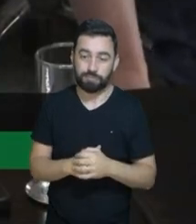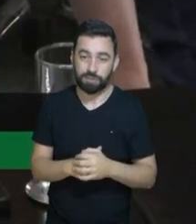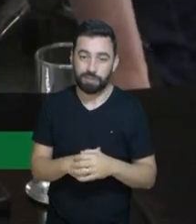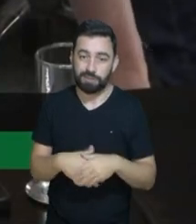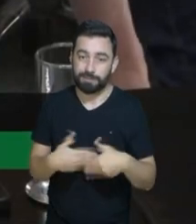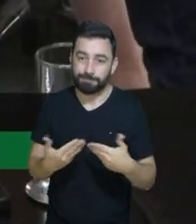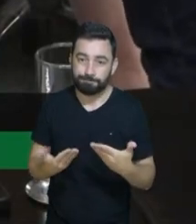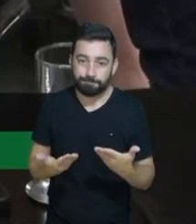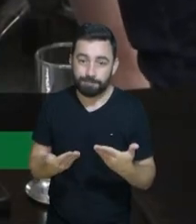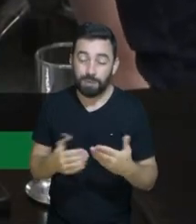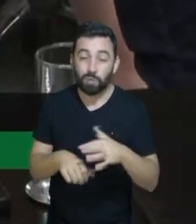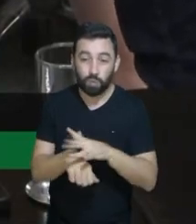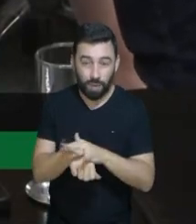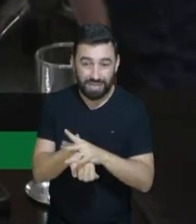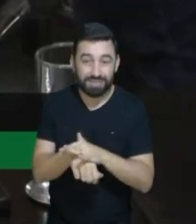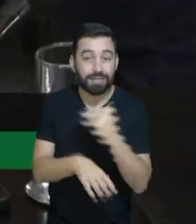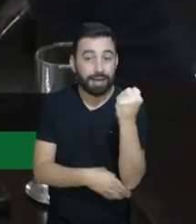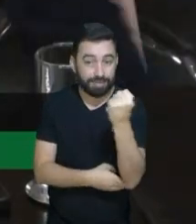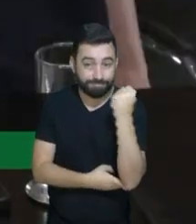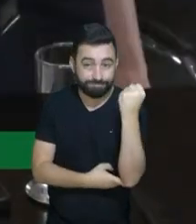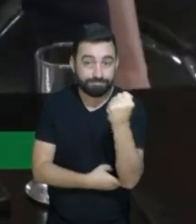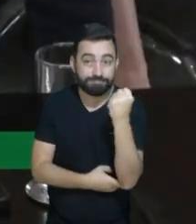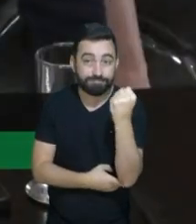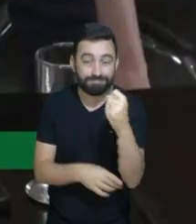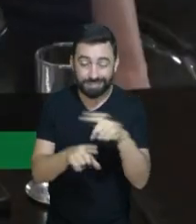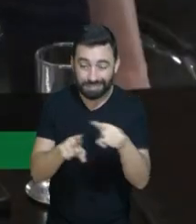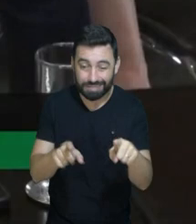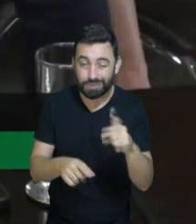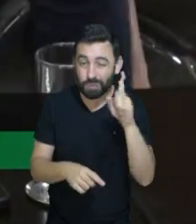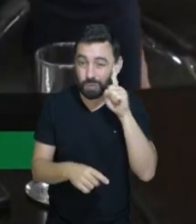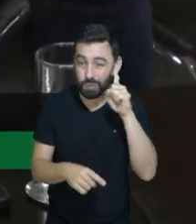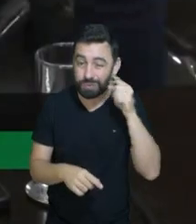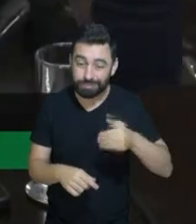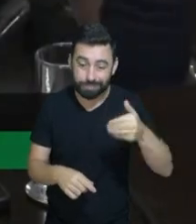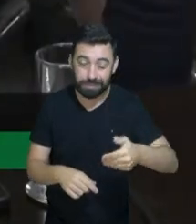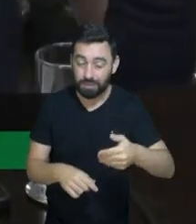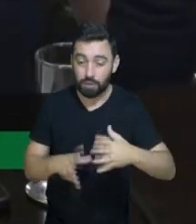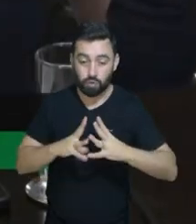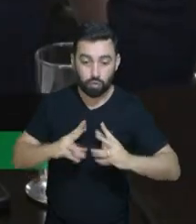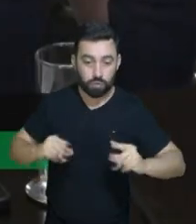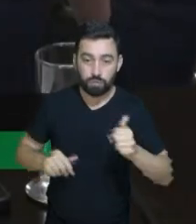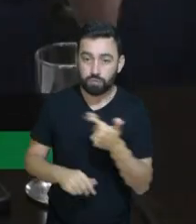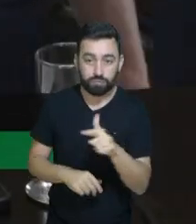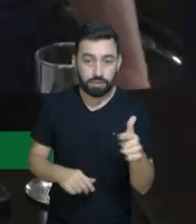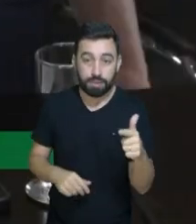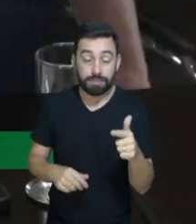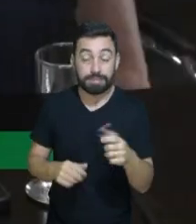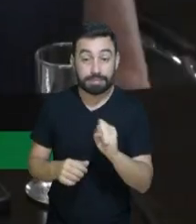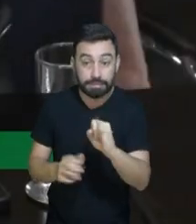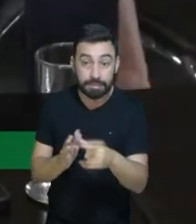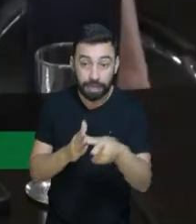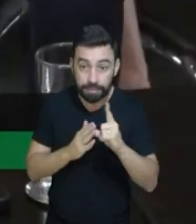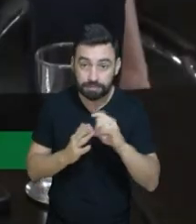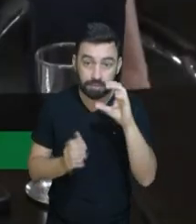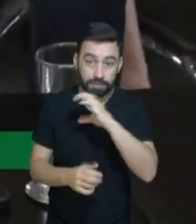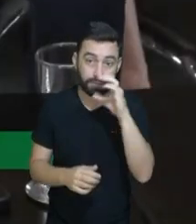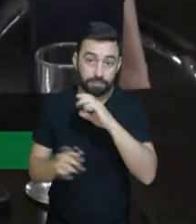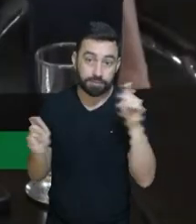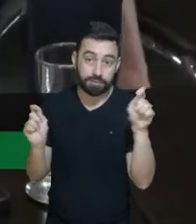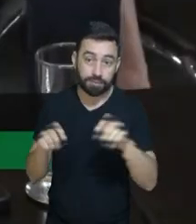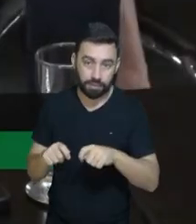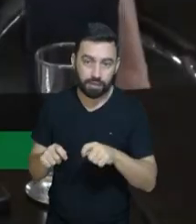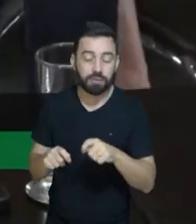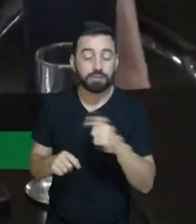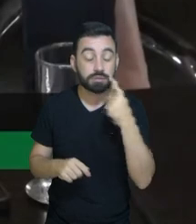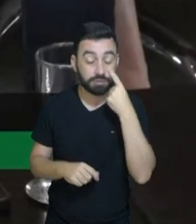situação da doença que é grave né que eles convivem com isso que não tem cura então quanto antes puder fazer Deputado thgo Zil